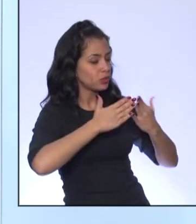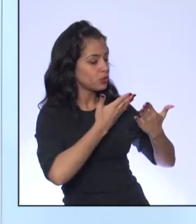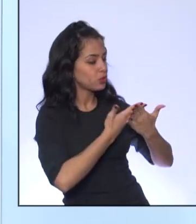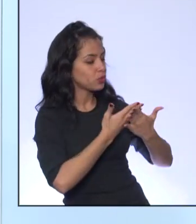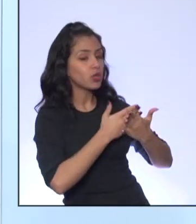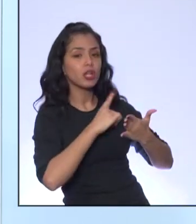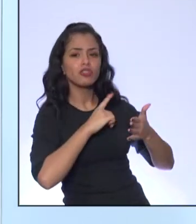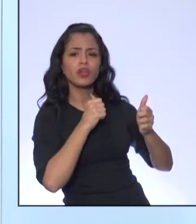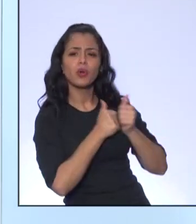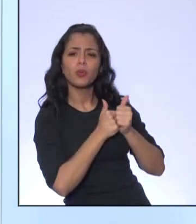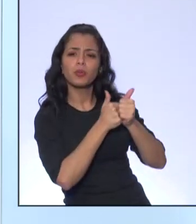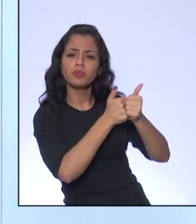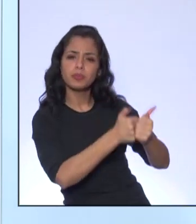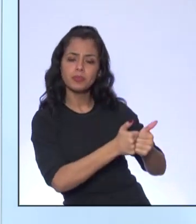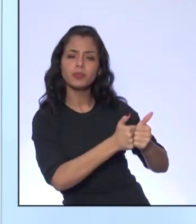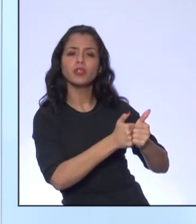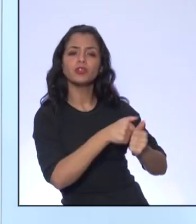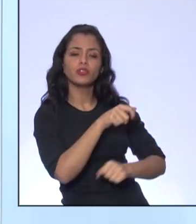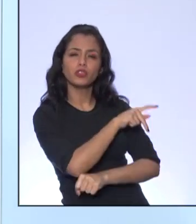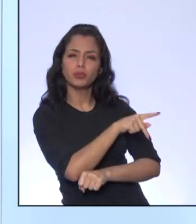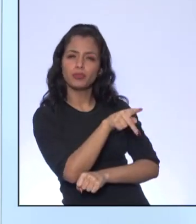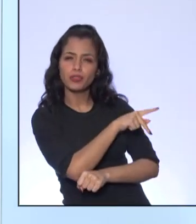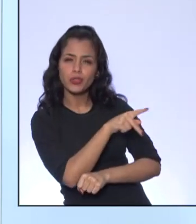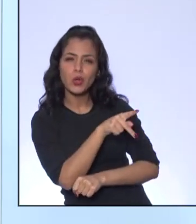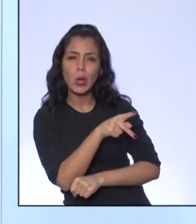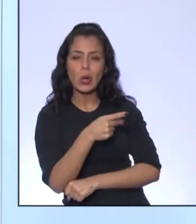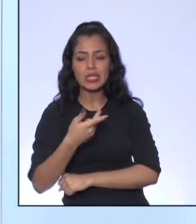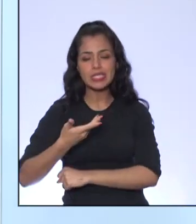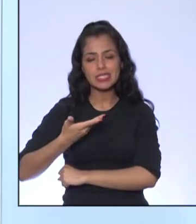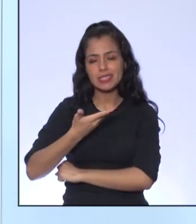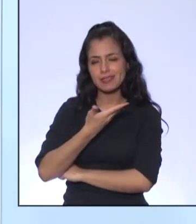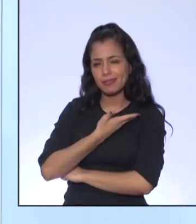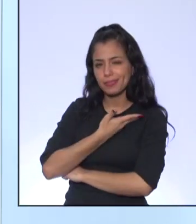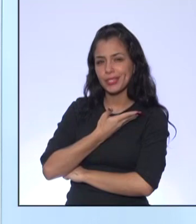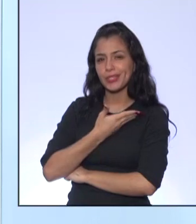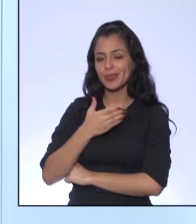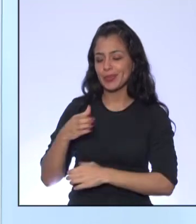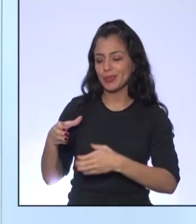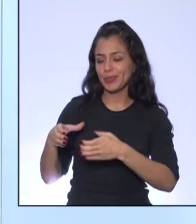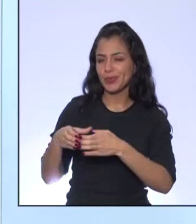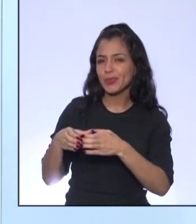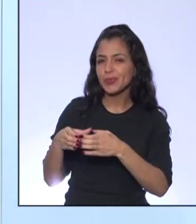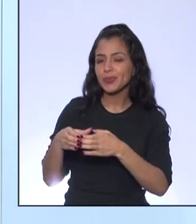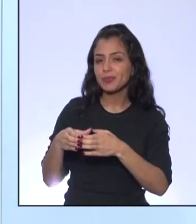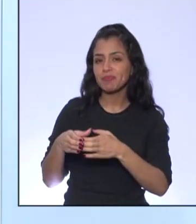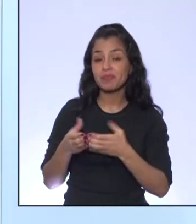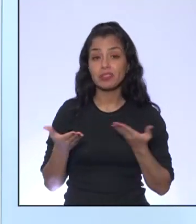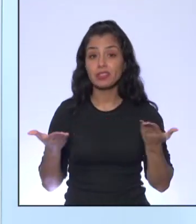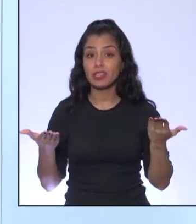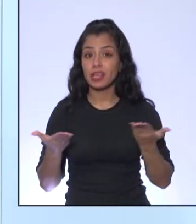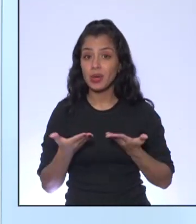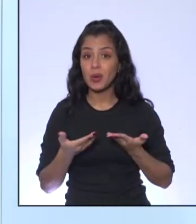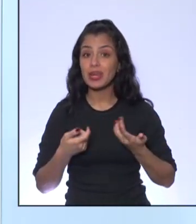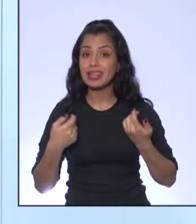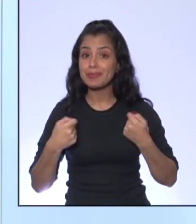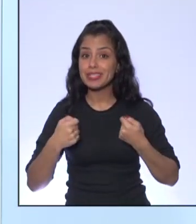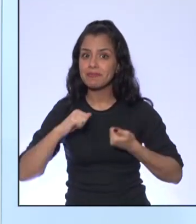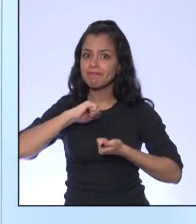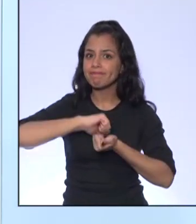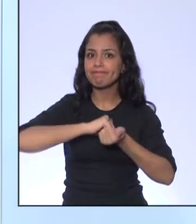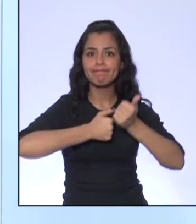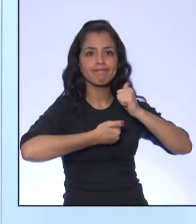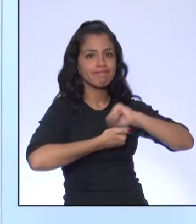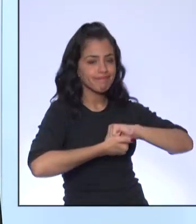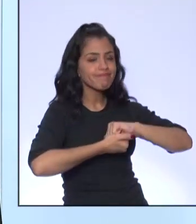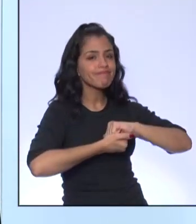dos professores, dos nossos colegas de turma e de outras pessoas, agora a gente precisa reformular. Então, quando